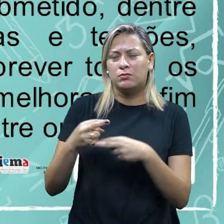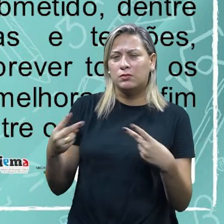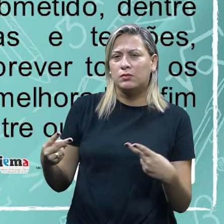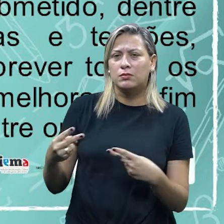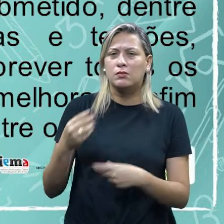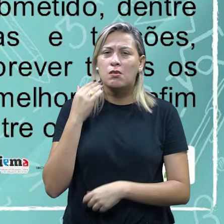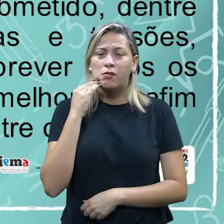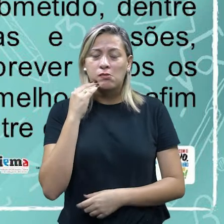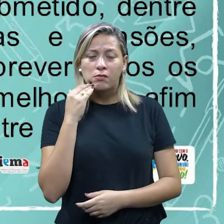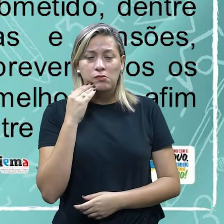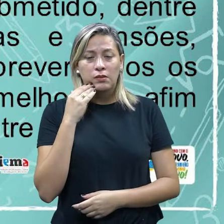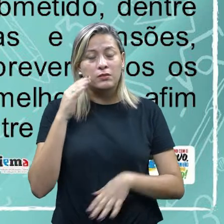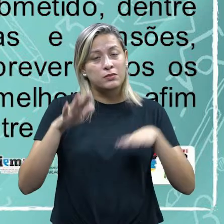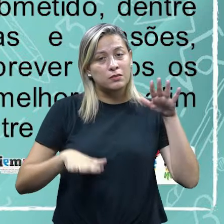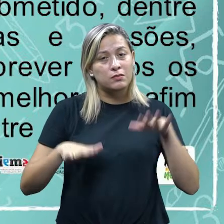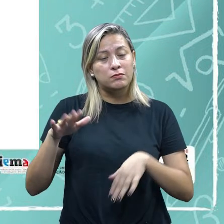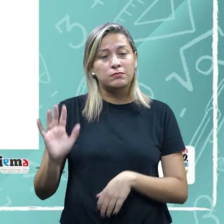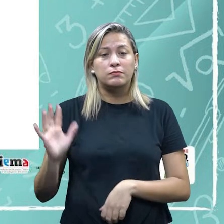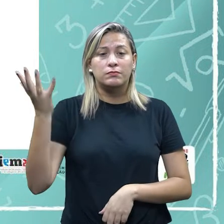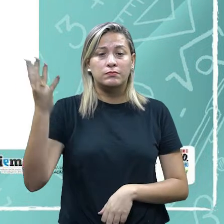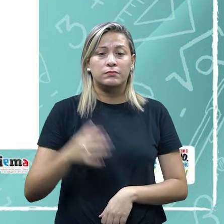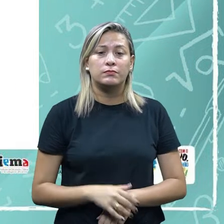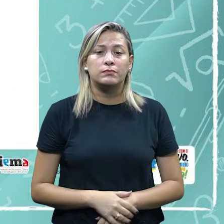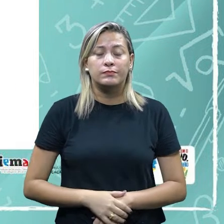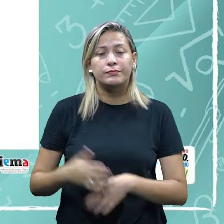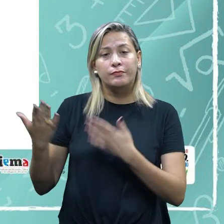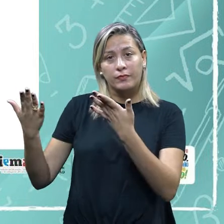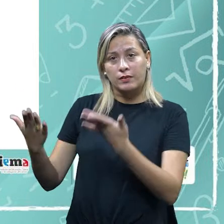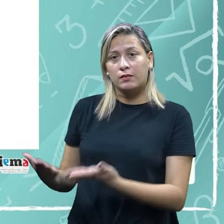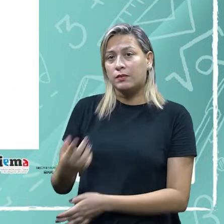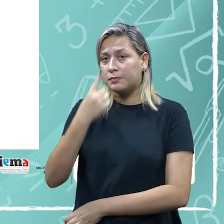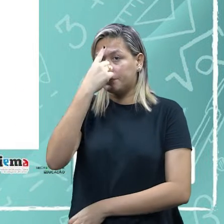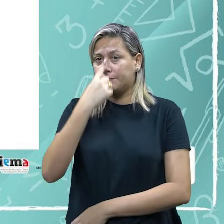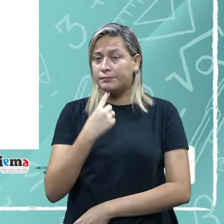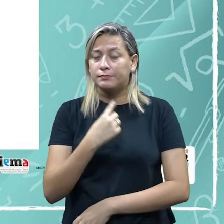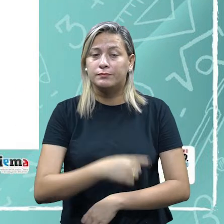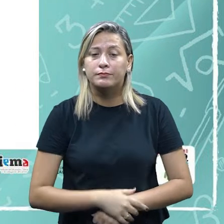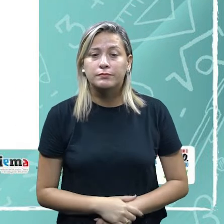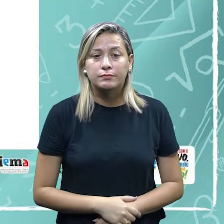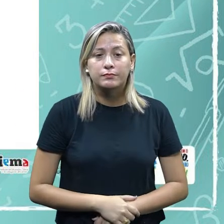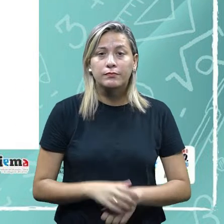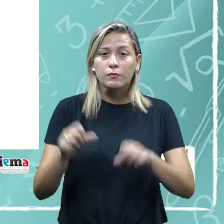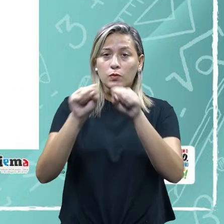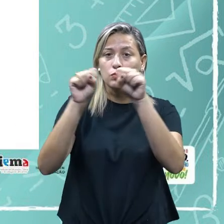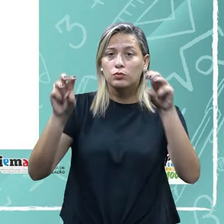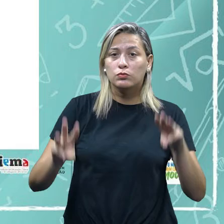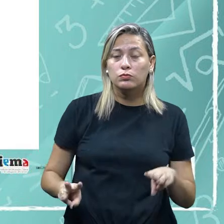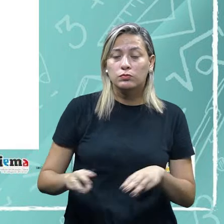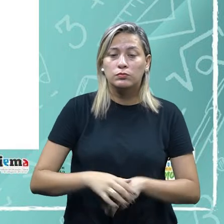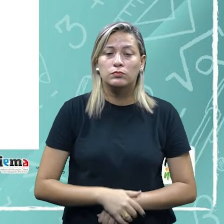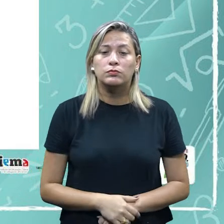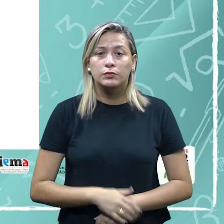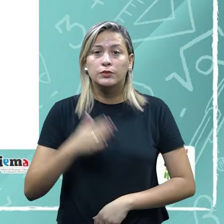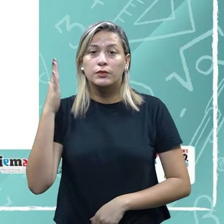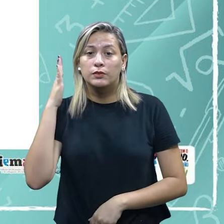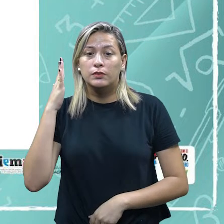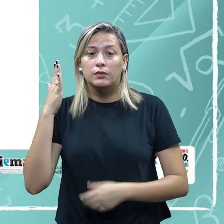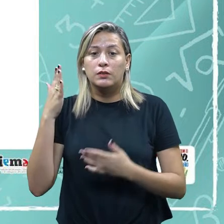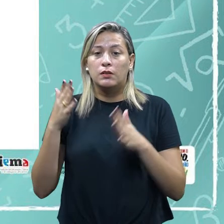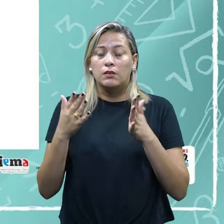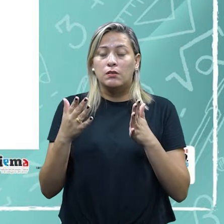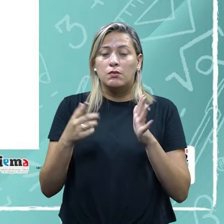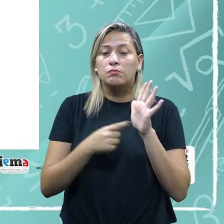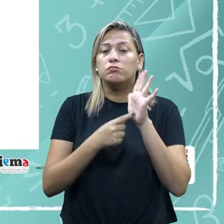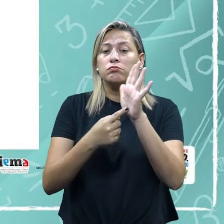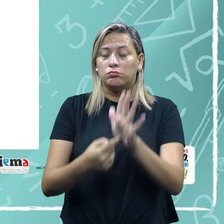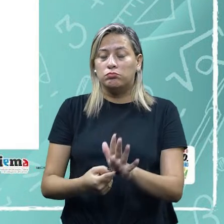outros defeitos, né, que podem ocorrer. Aqui a gente tem uma imagem de um software mostrando aí alguns testes que